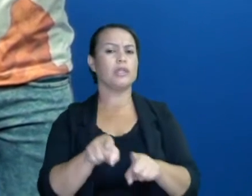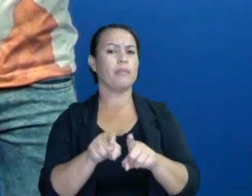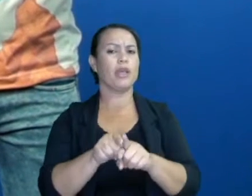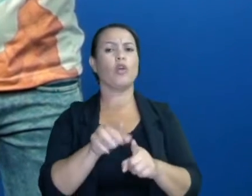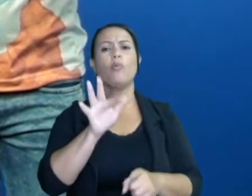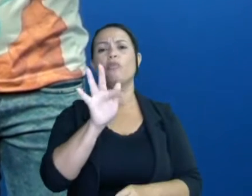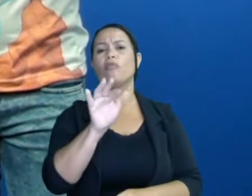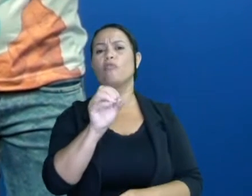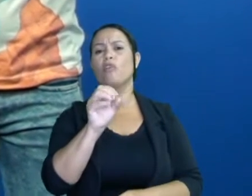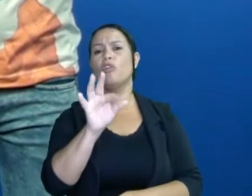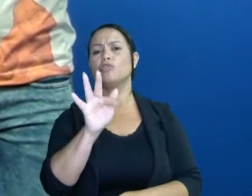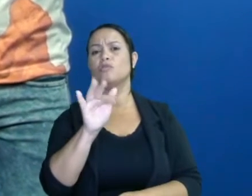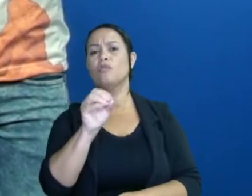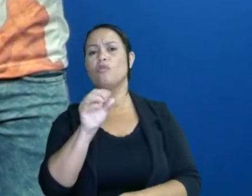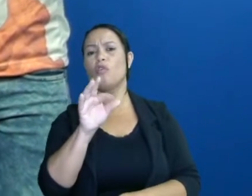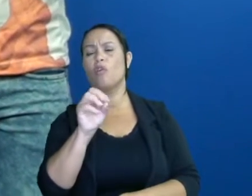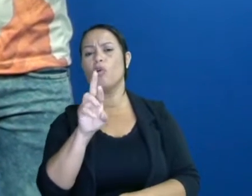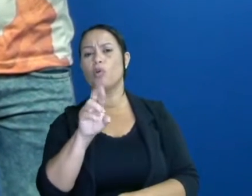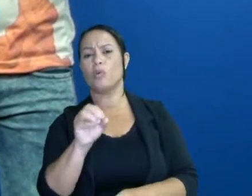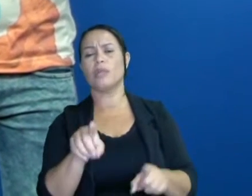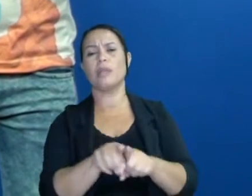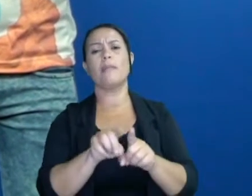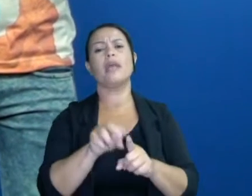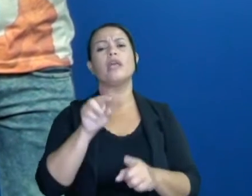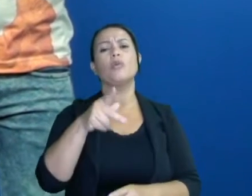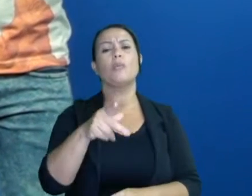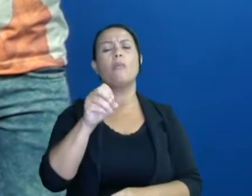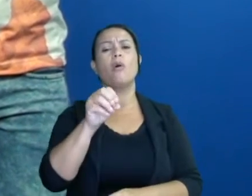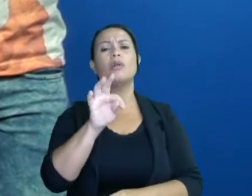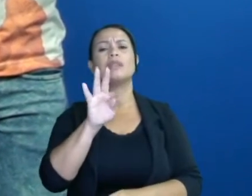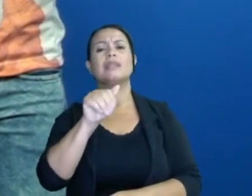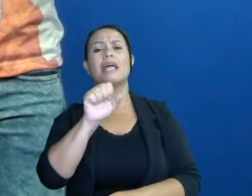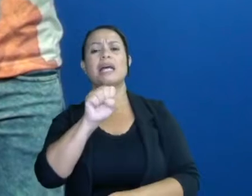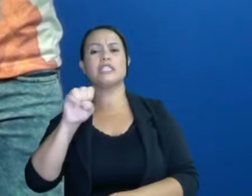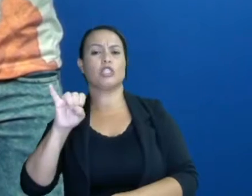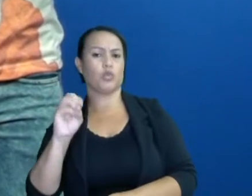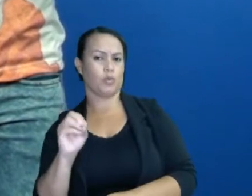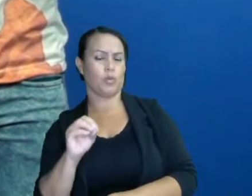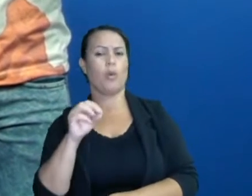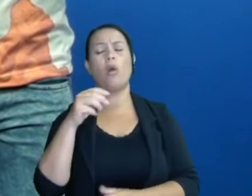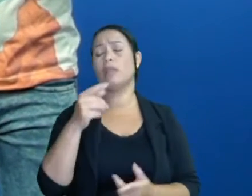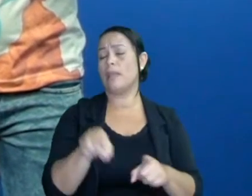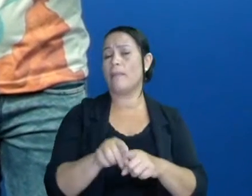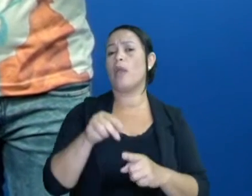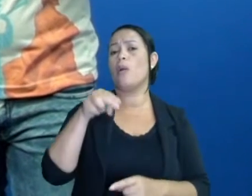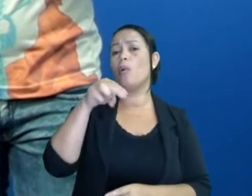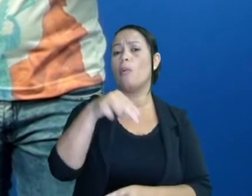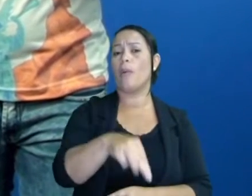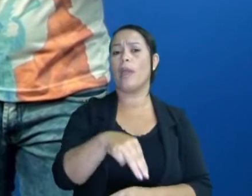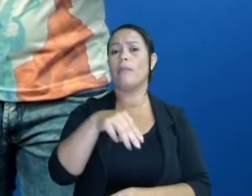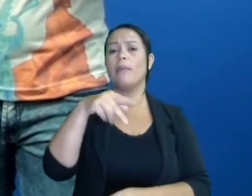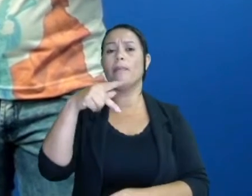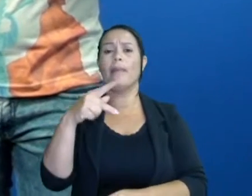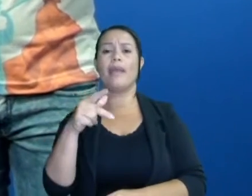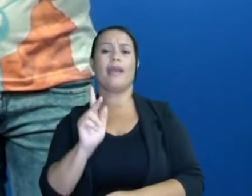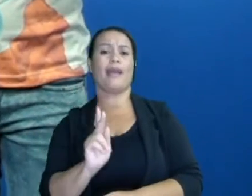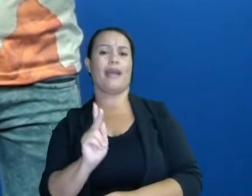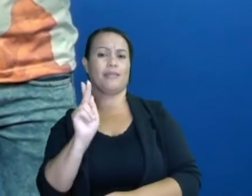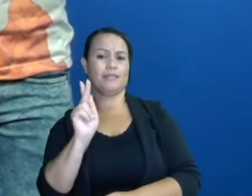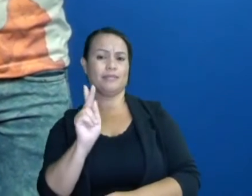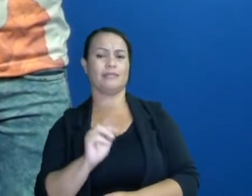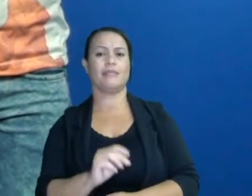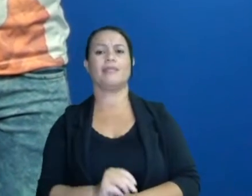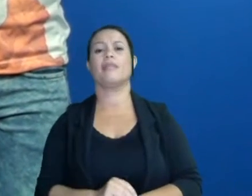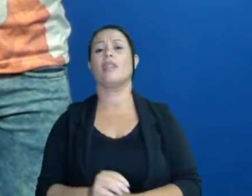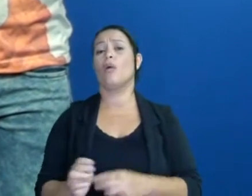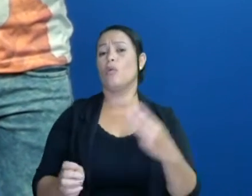e o potássio, uma formulação de adubo chamada de NPK, nitrogênio, fósforo e potássio.